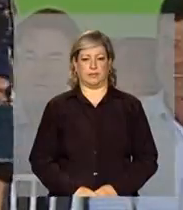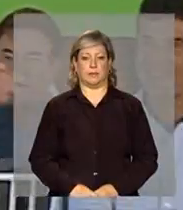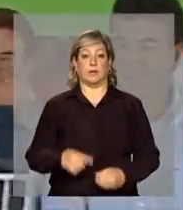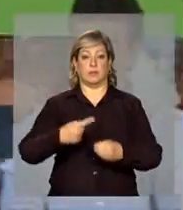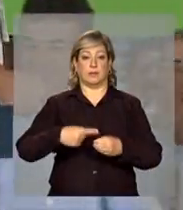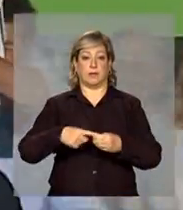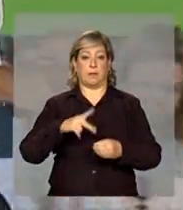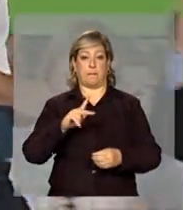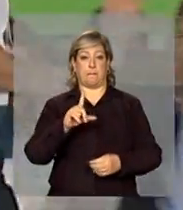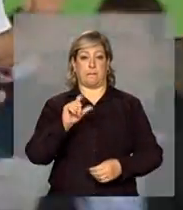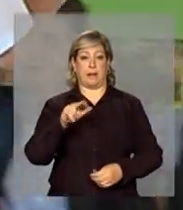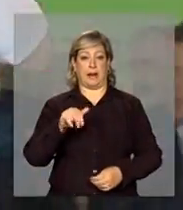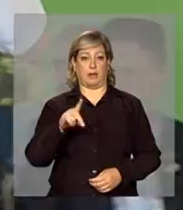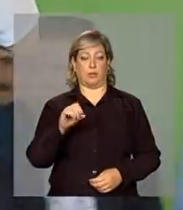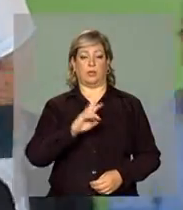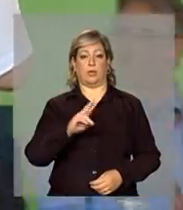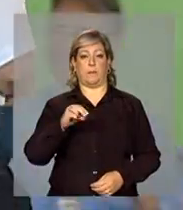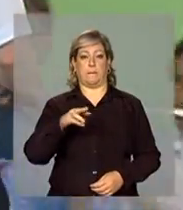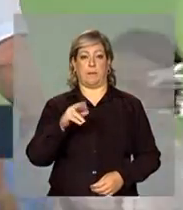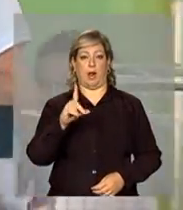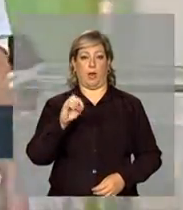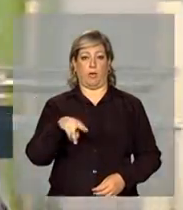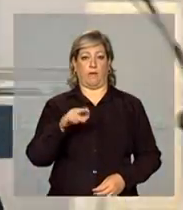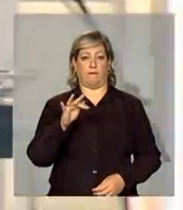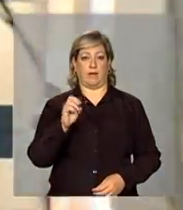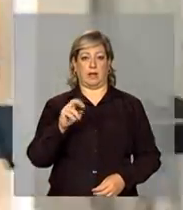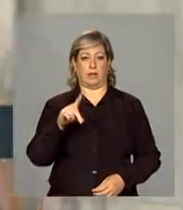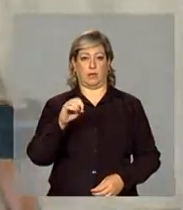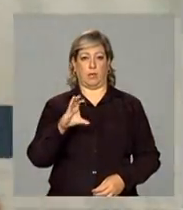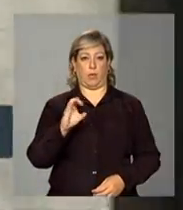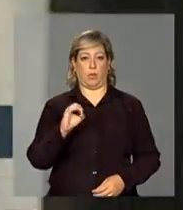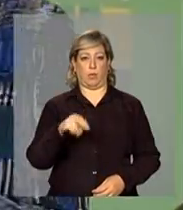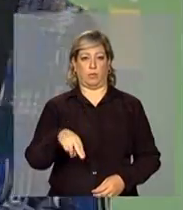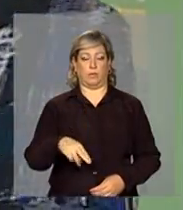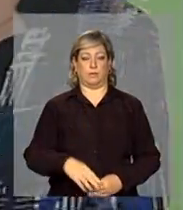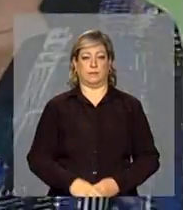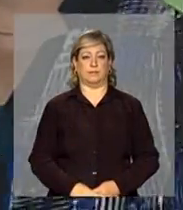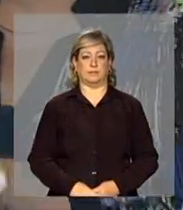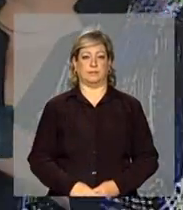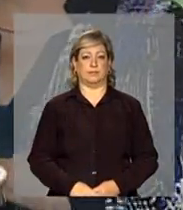Município de Planalto, Marlon Fernando Kuhn.